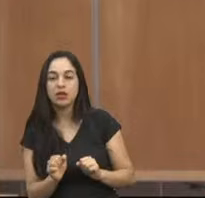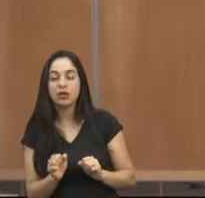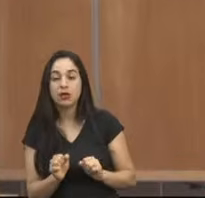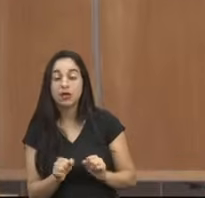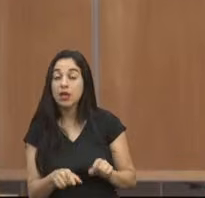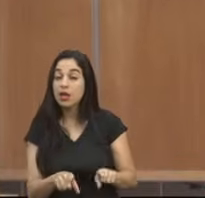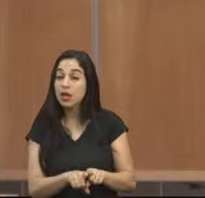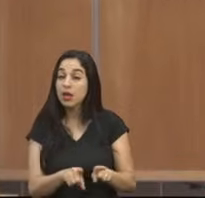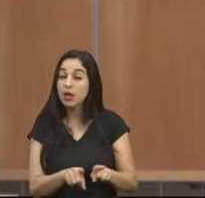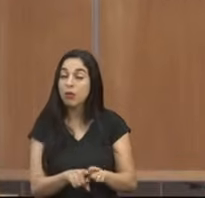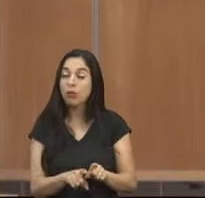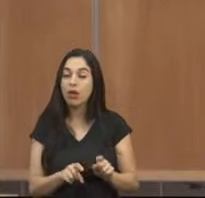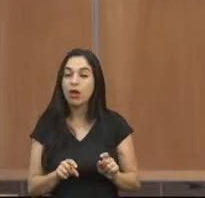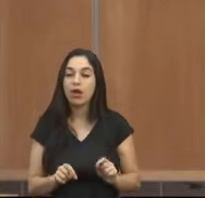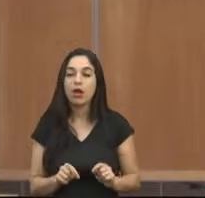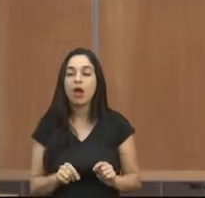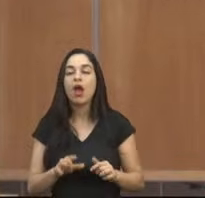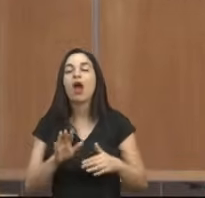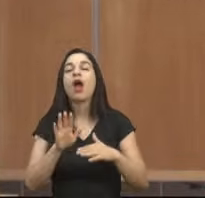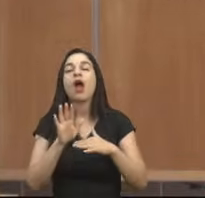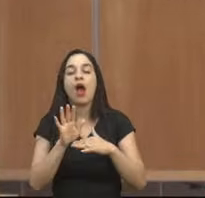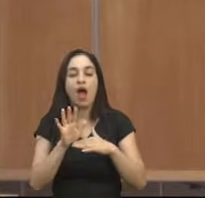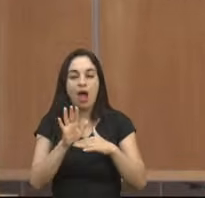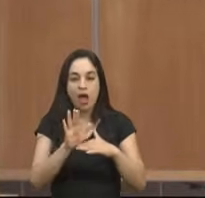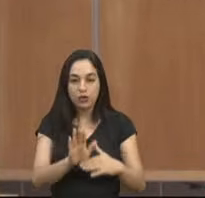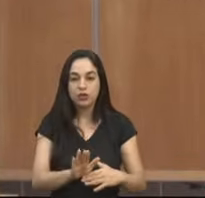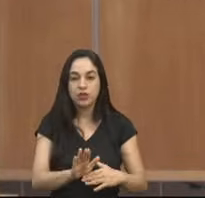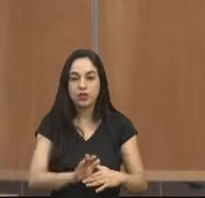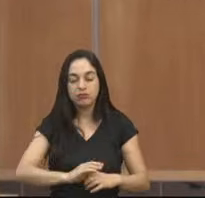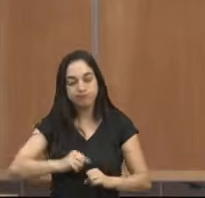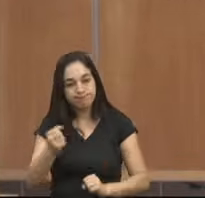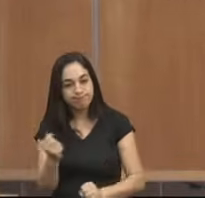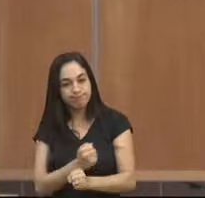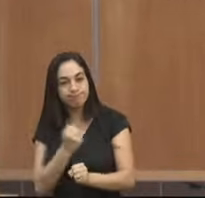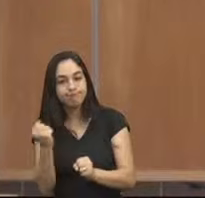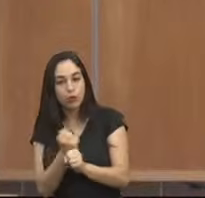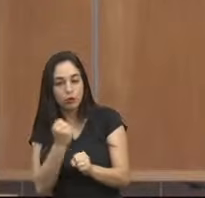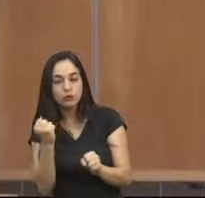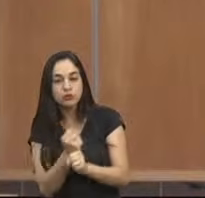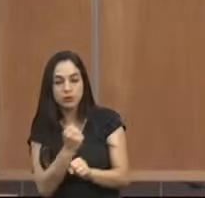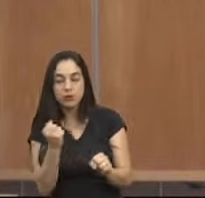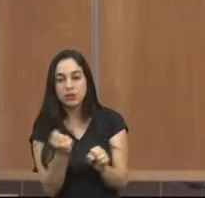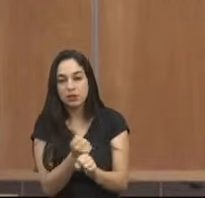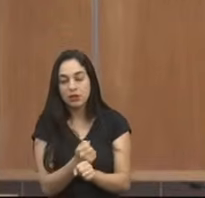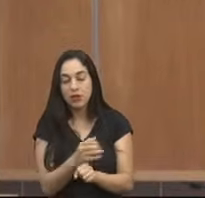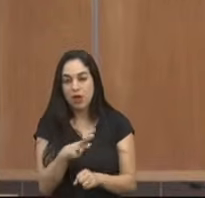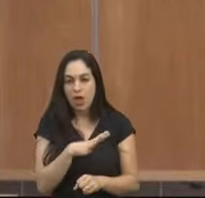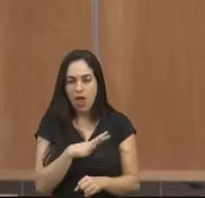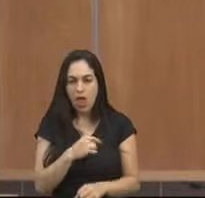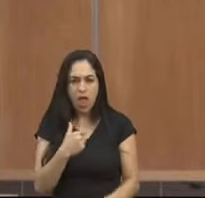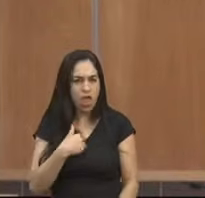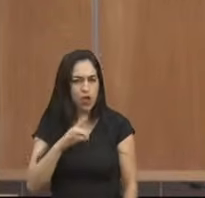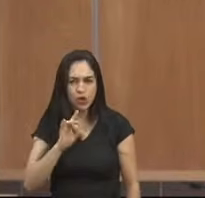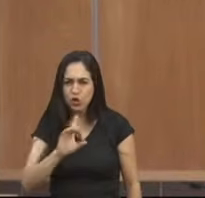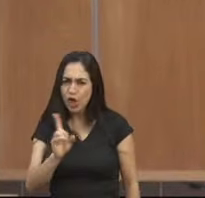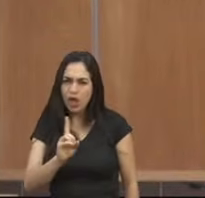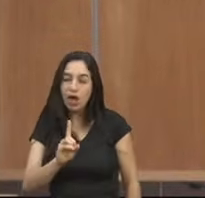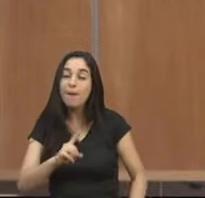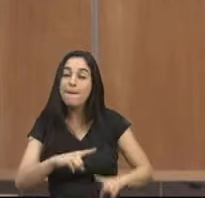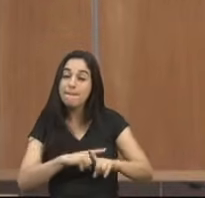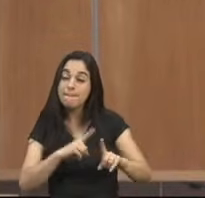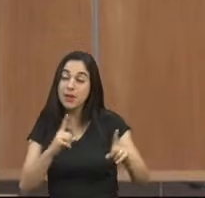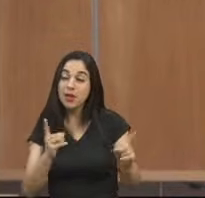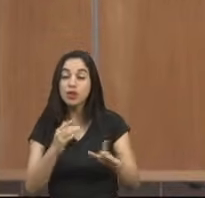e também ajudar a construir uma cidade. Não é só eu, contanto todos os vereadores aqui